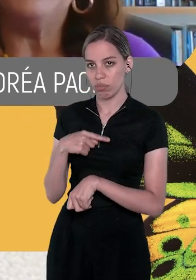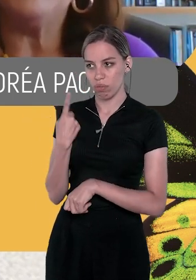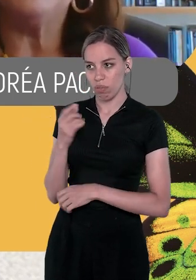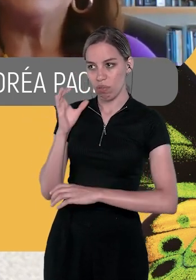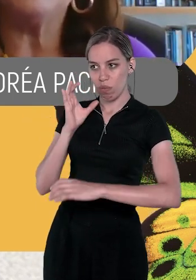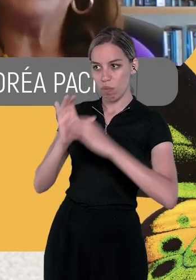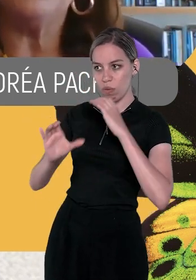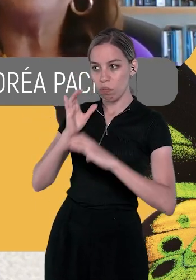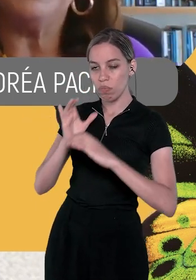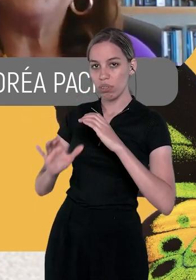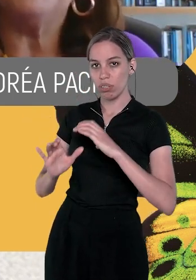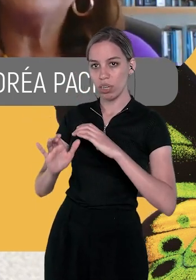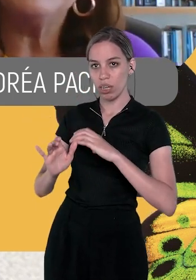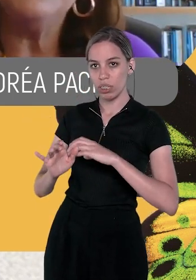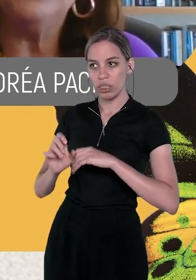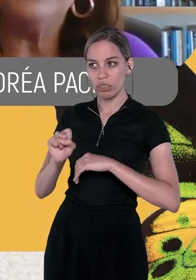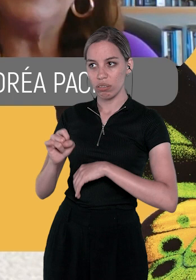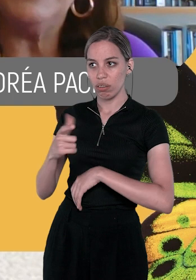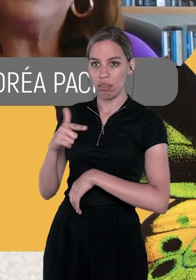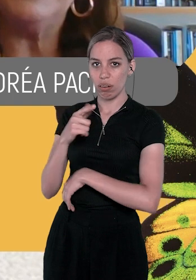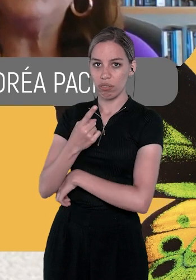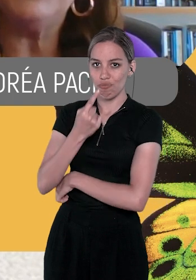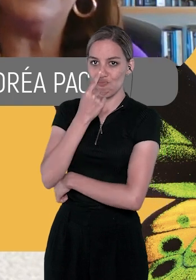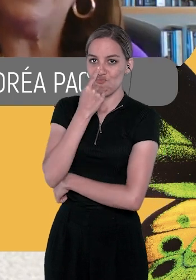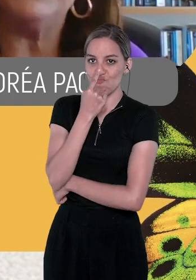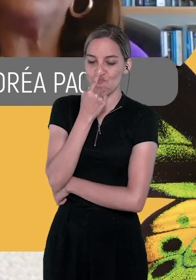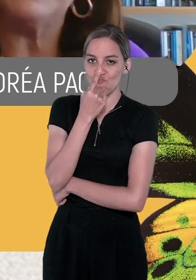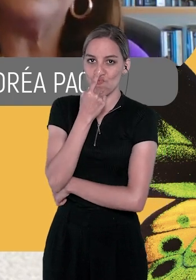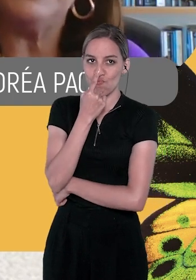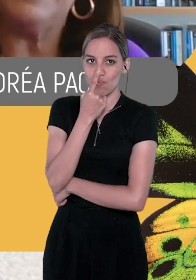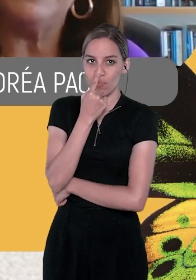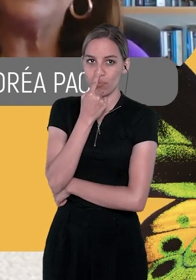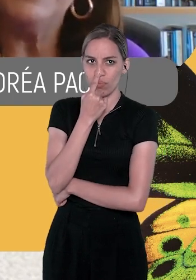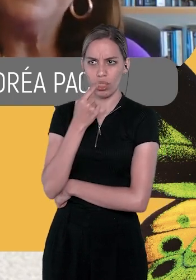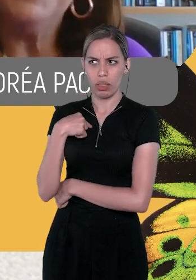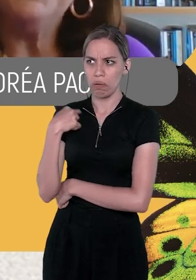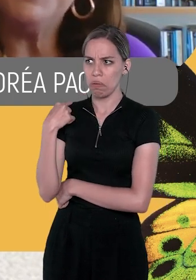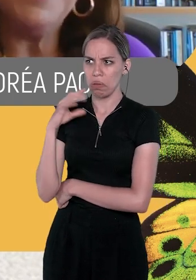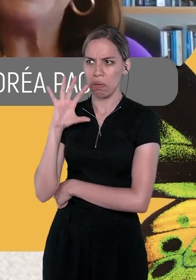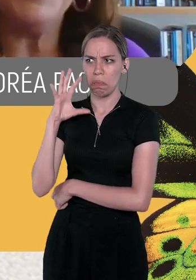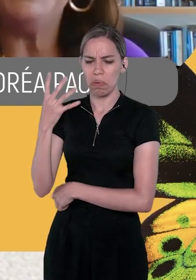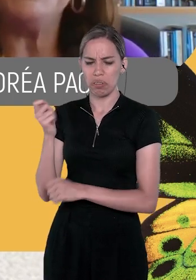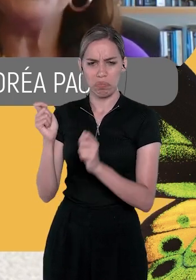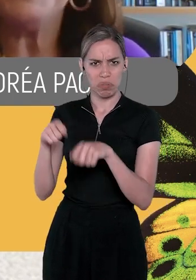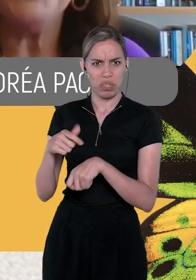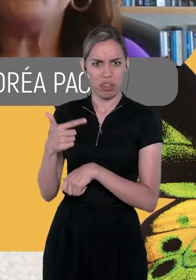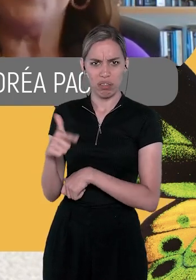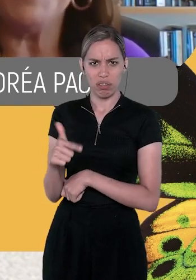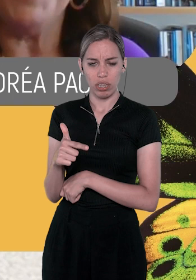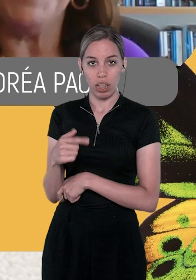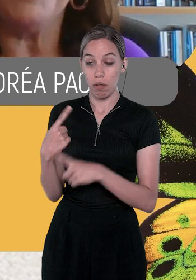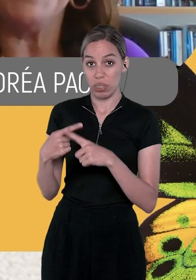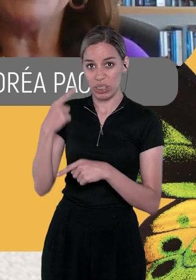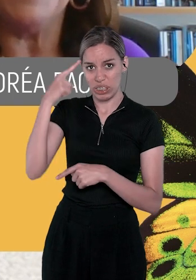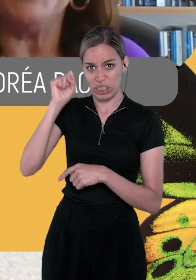comunicar hoje que não seja pelo afeto. Eu não consigo enxergar outra possibilidade, porque a racionalidade não está dando conta